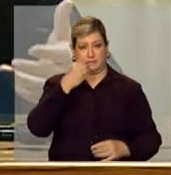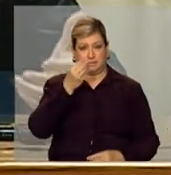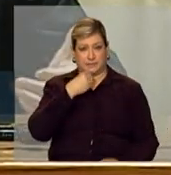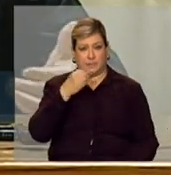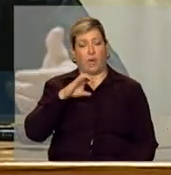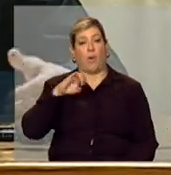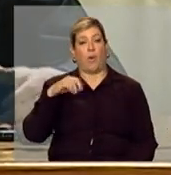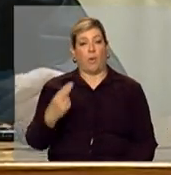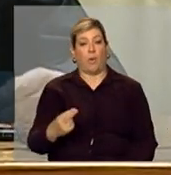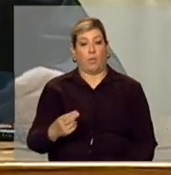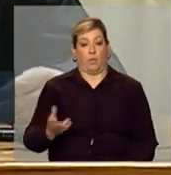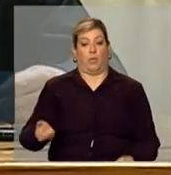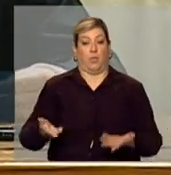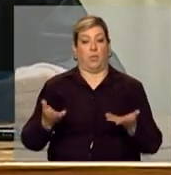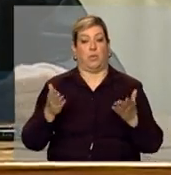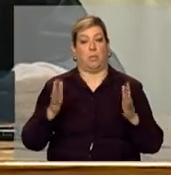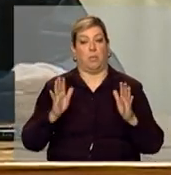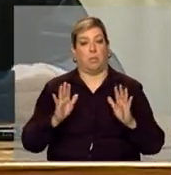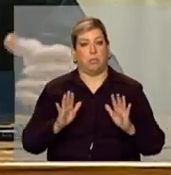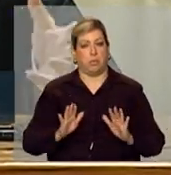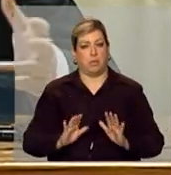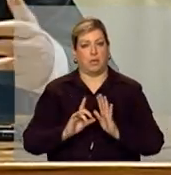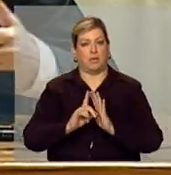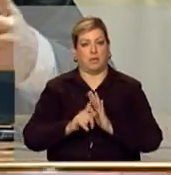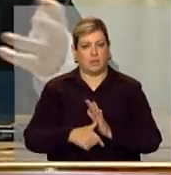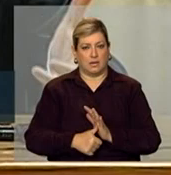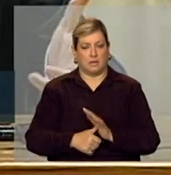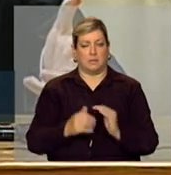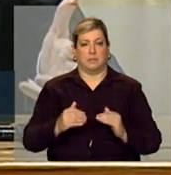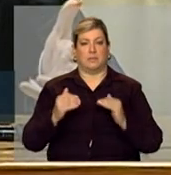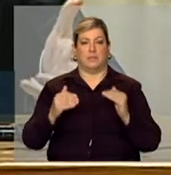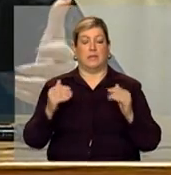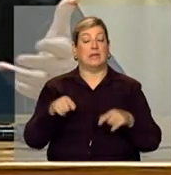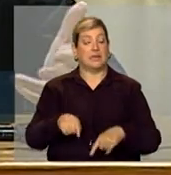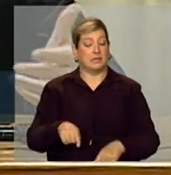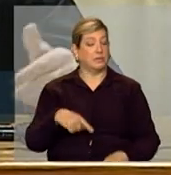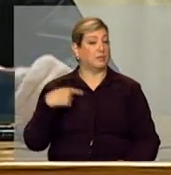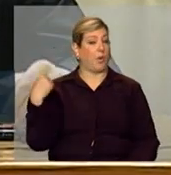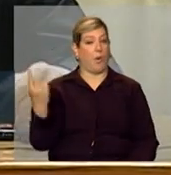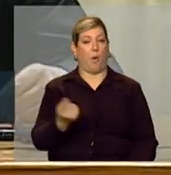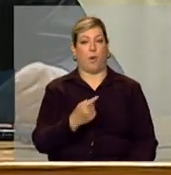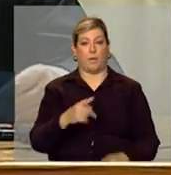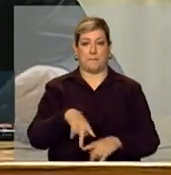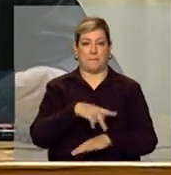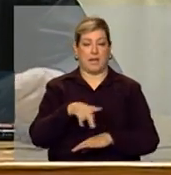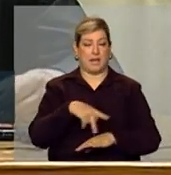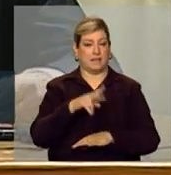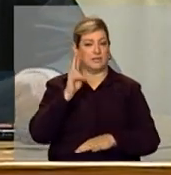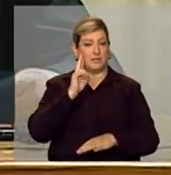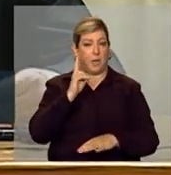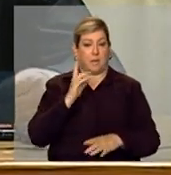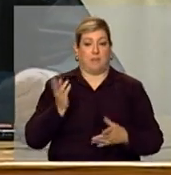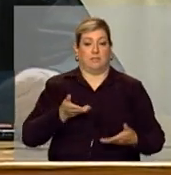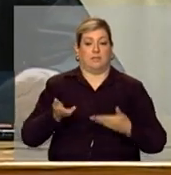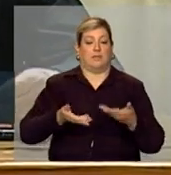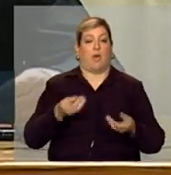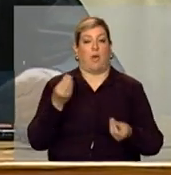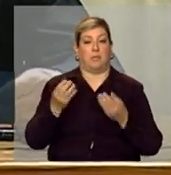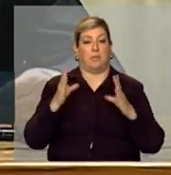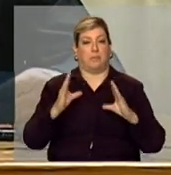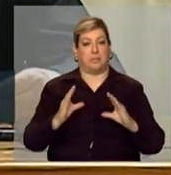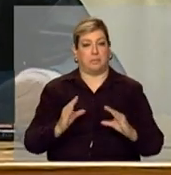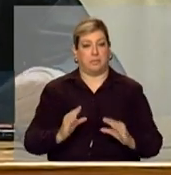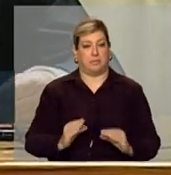uma desaceleração do seu crescimento isso vale para todos os países em termos de desaceleração mesmo